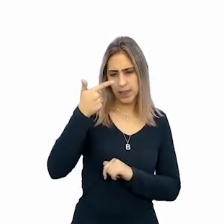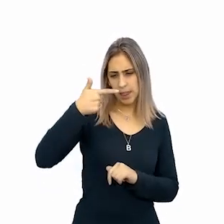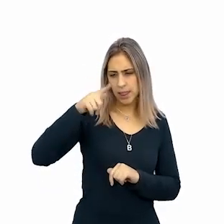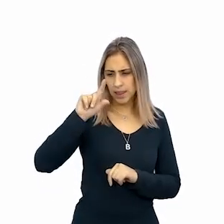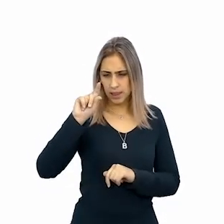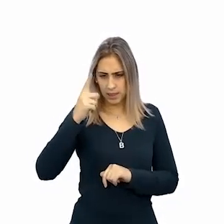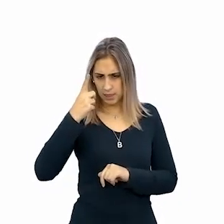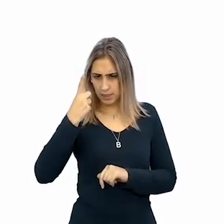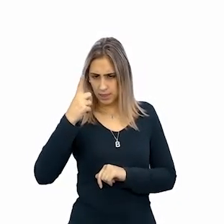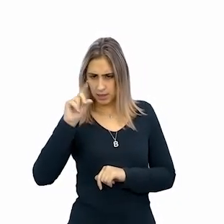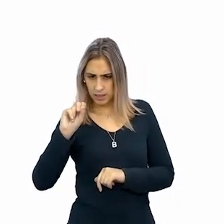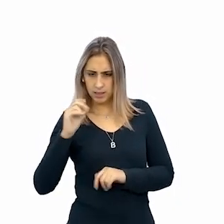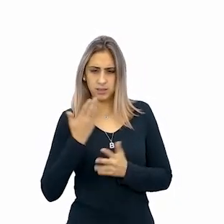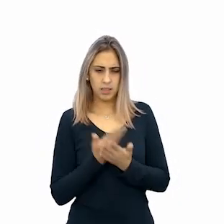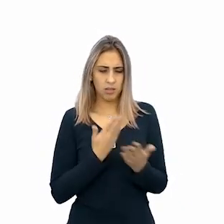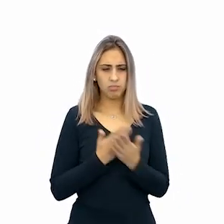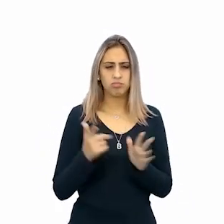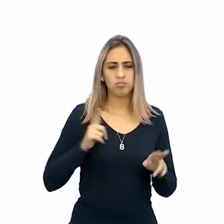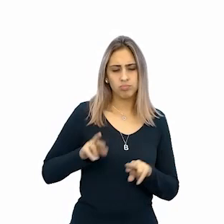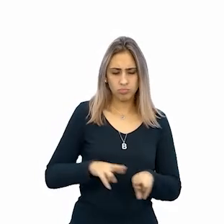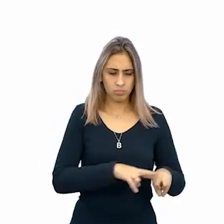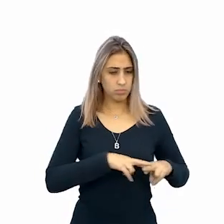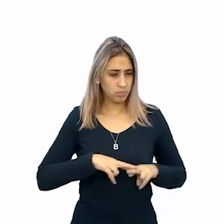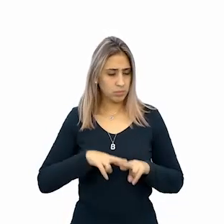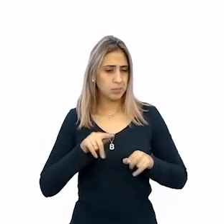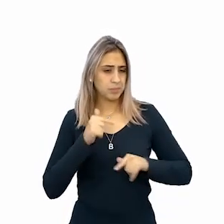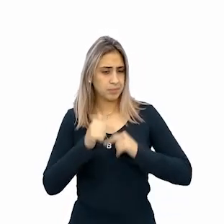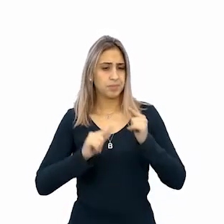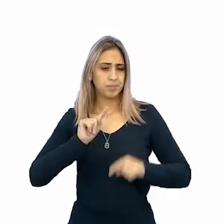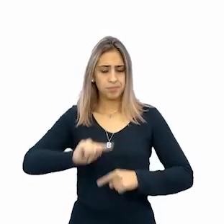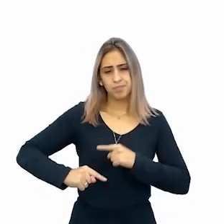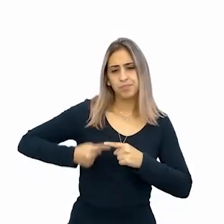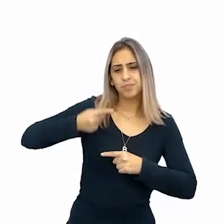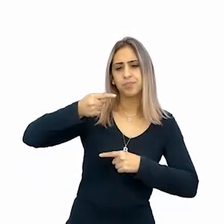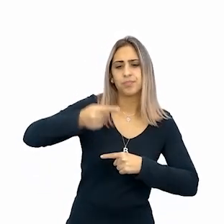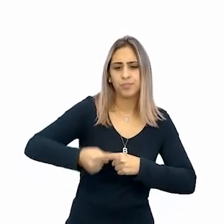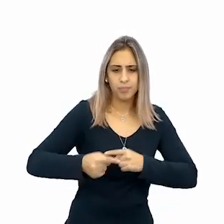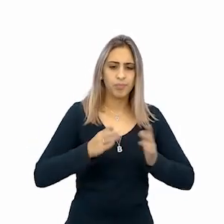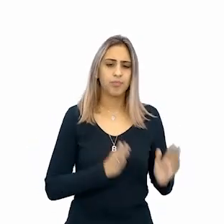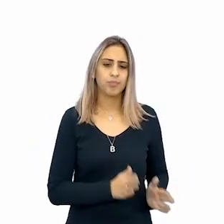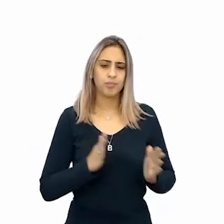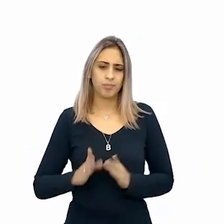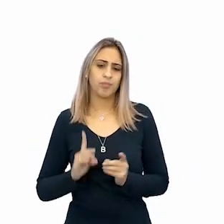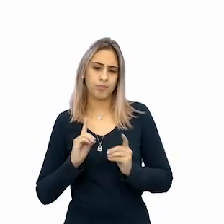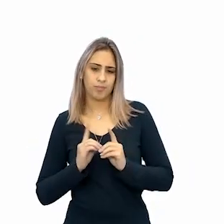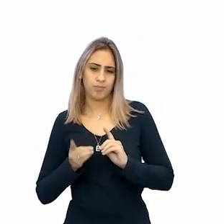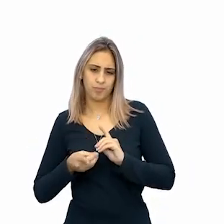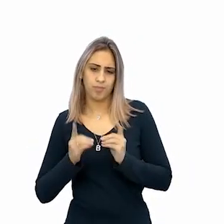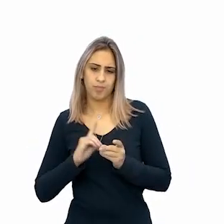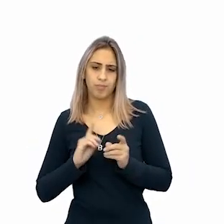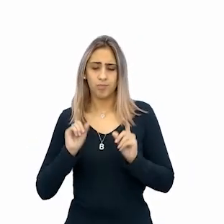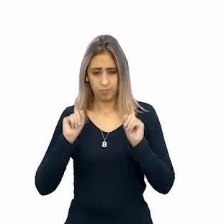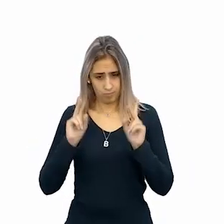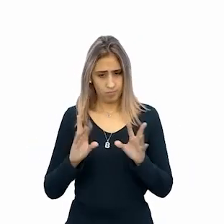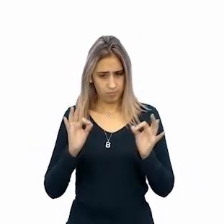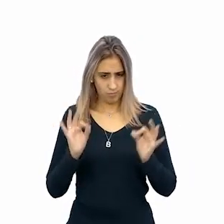aulas será repertório para o trabalho da próxima sequência didática,